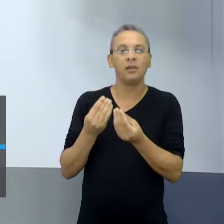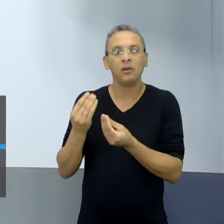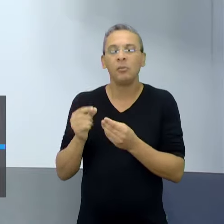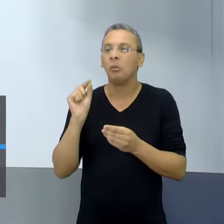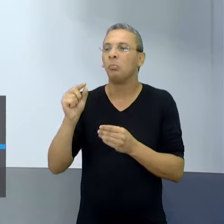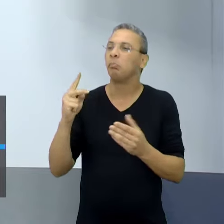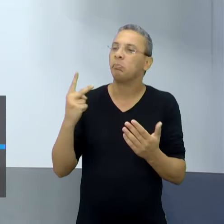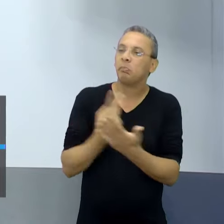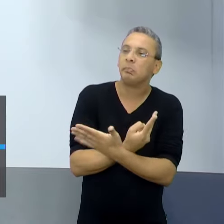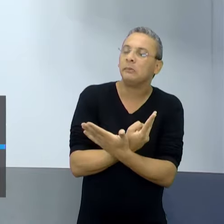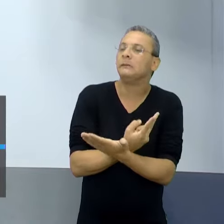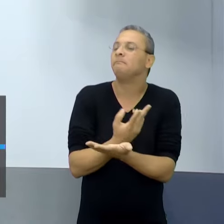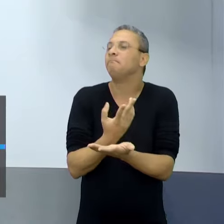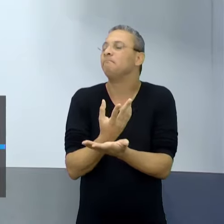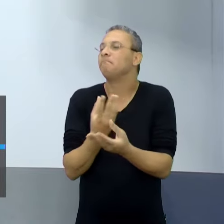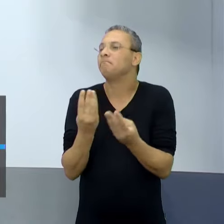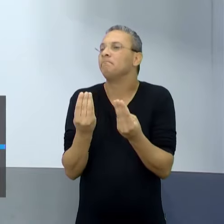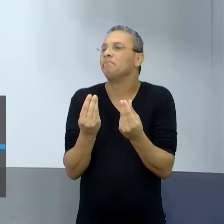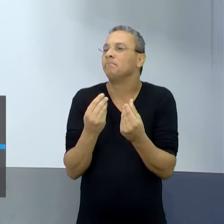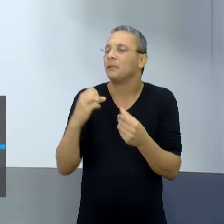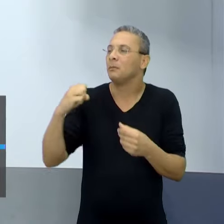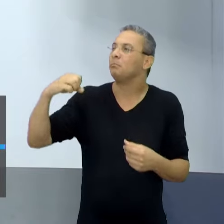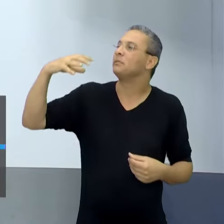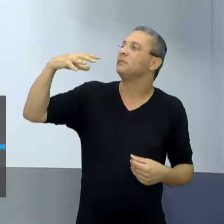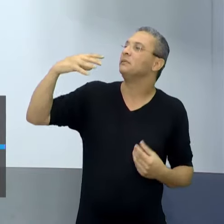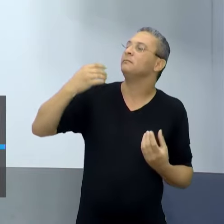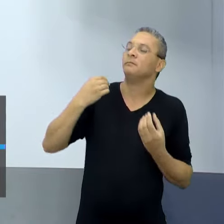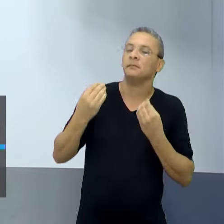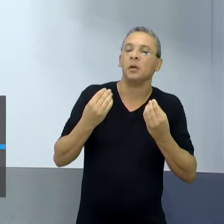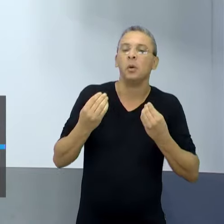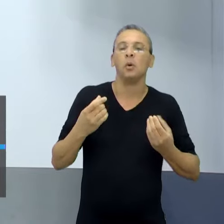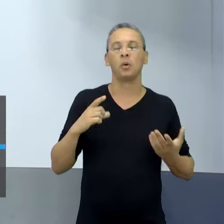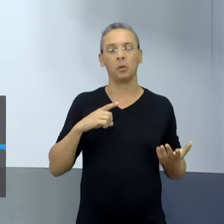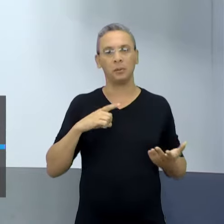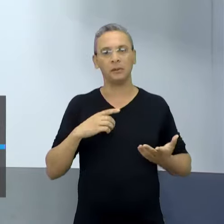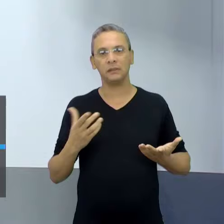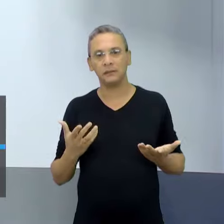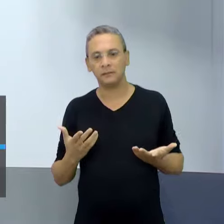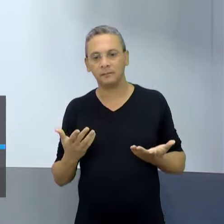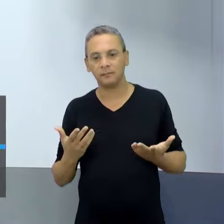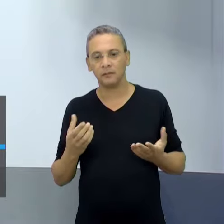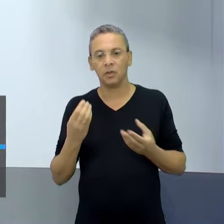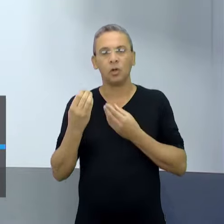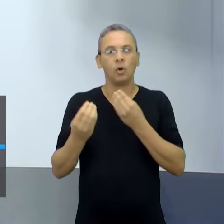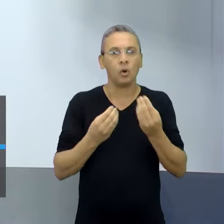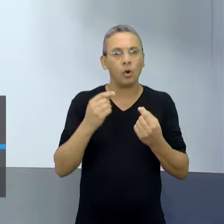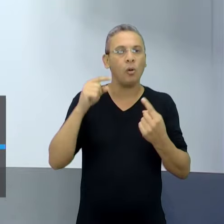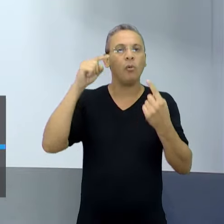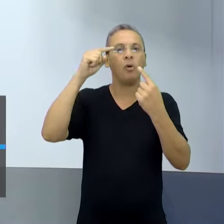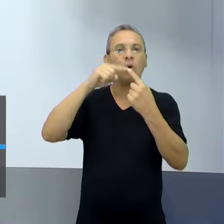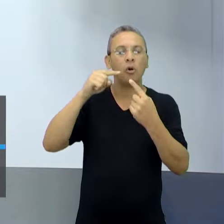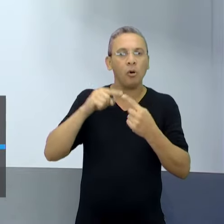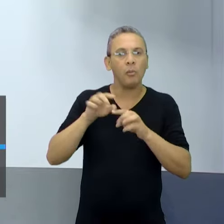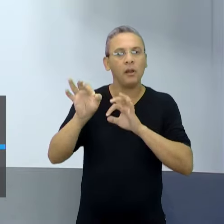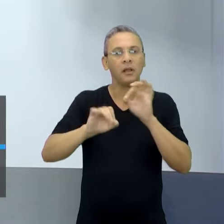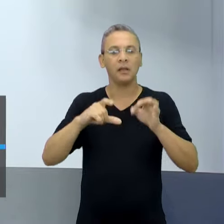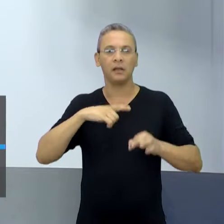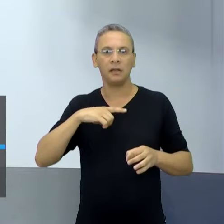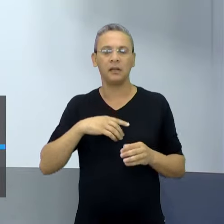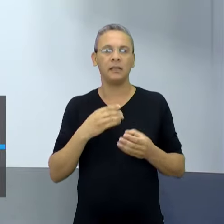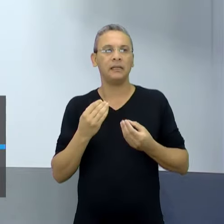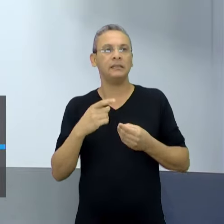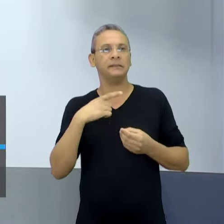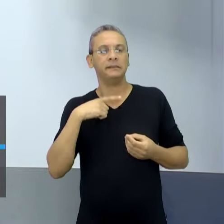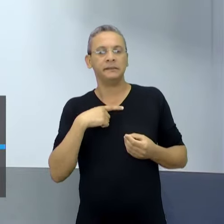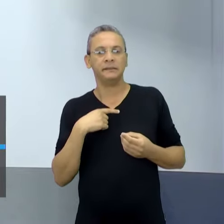que acontece para eu ligar uma lâmpada ou eu submeter uma coisa a uma corrente elétrica, de onde vem a corrente elétrica, qual é a unidade,